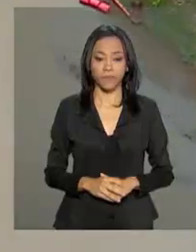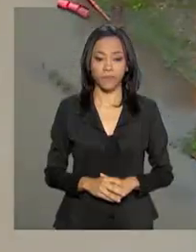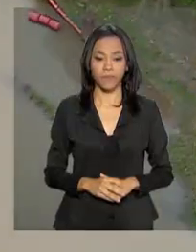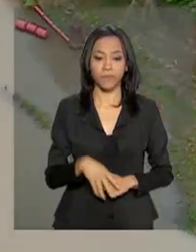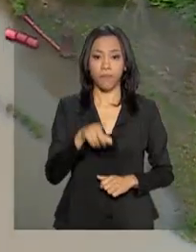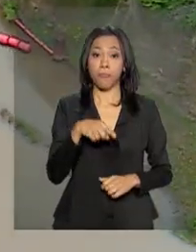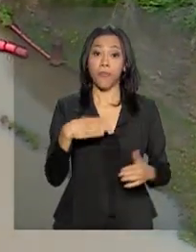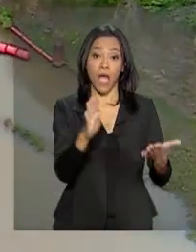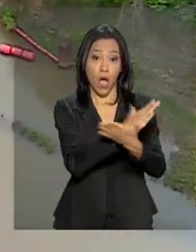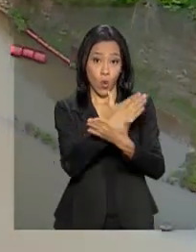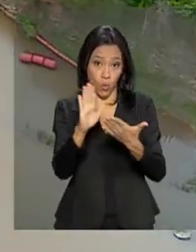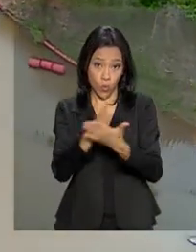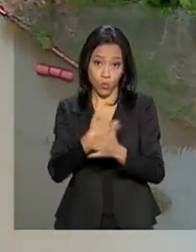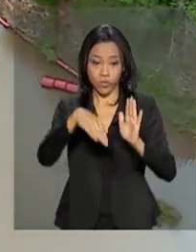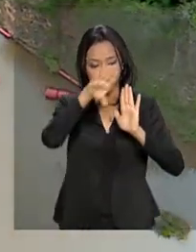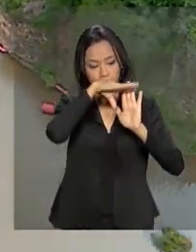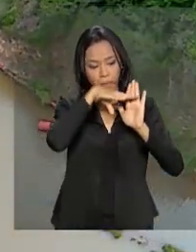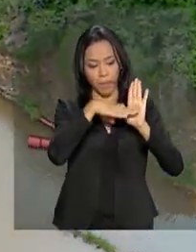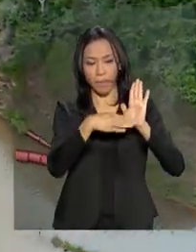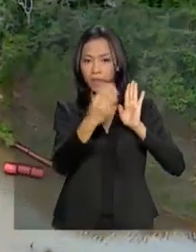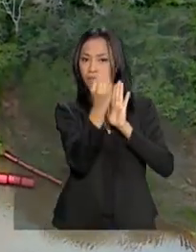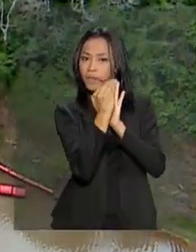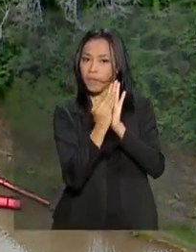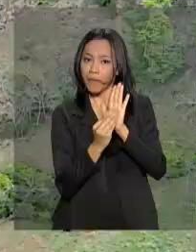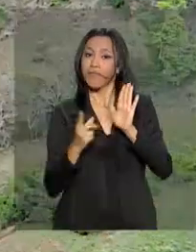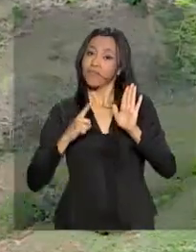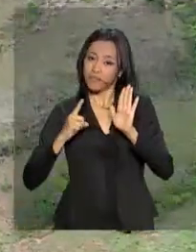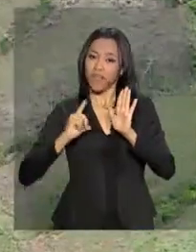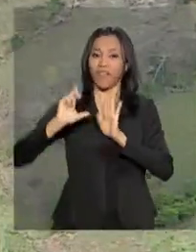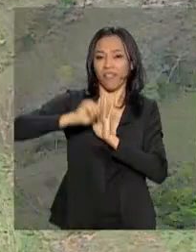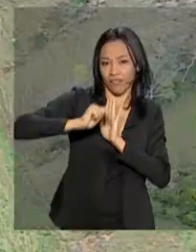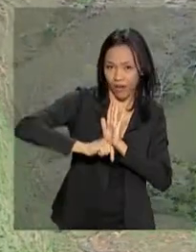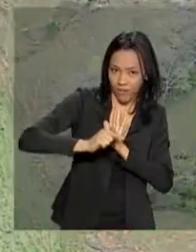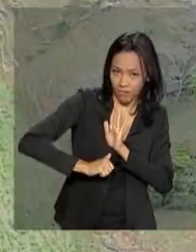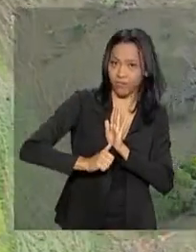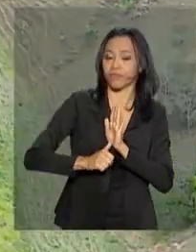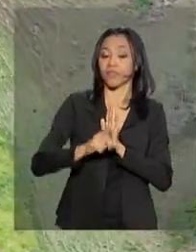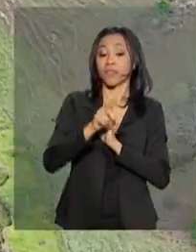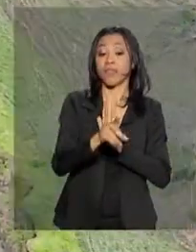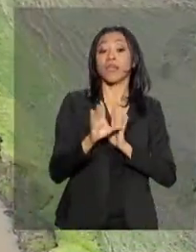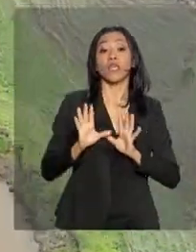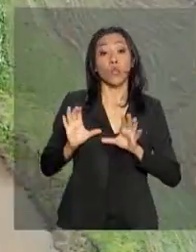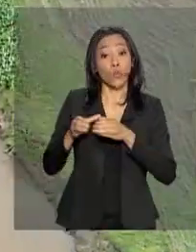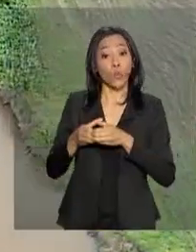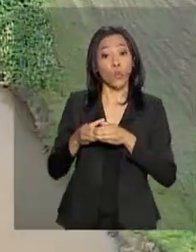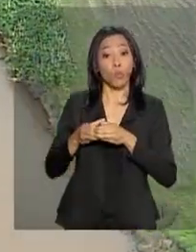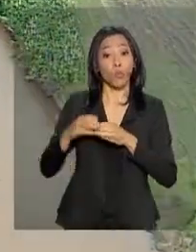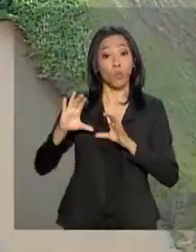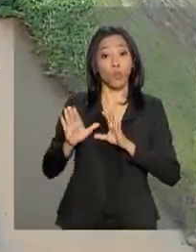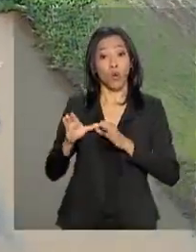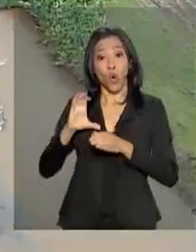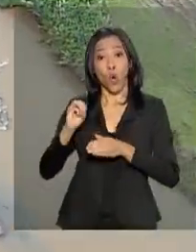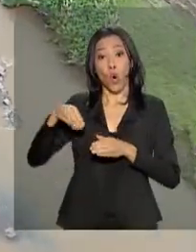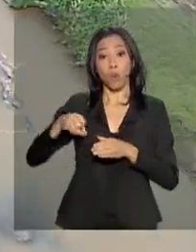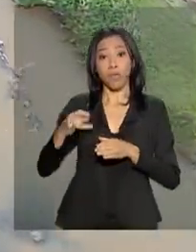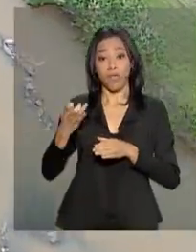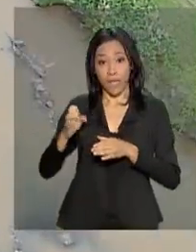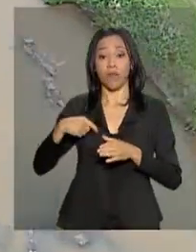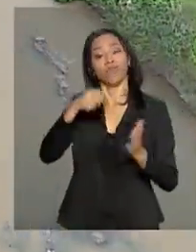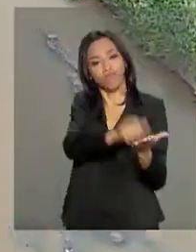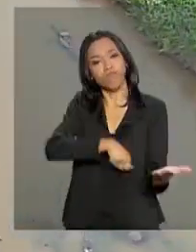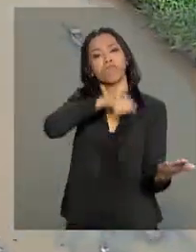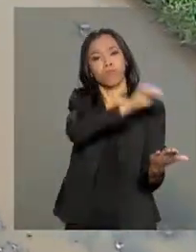Alguns programas previstos no TETAC tiveram atrasos e o Comitê Interfederativo aplicou multas à Fundação Renova